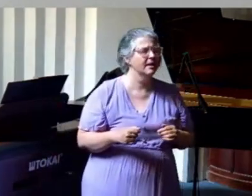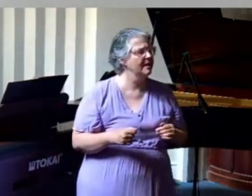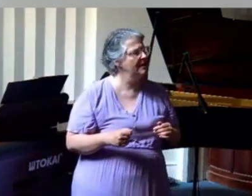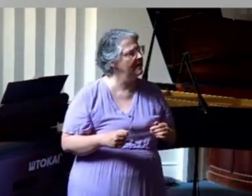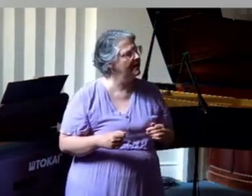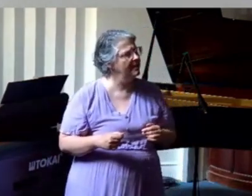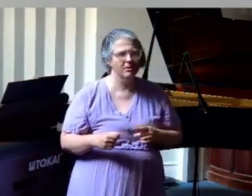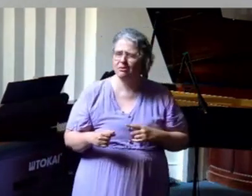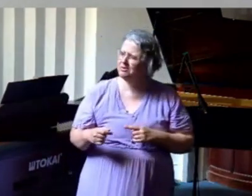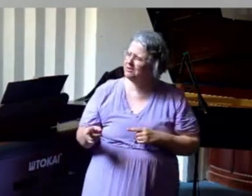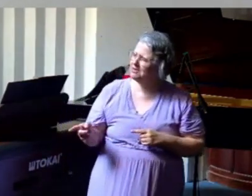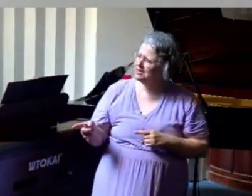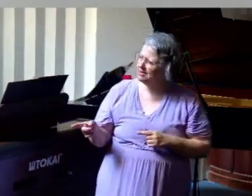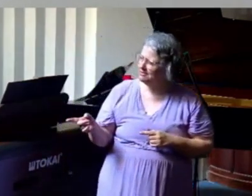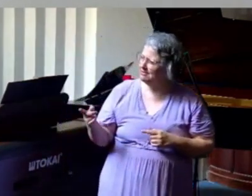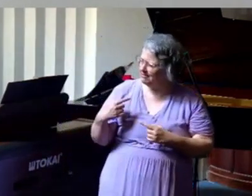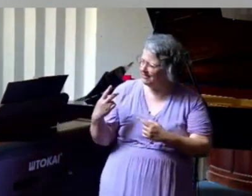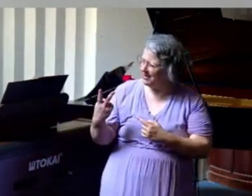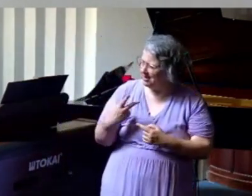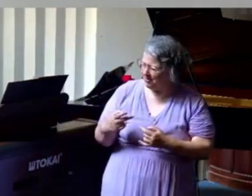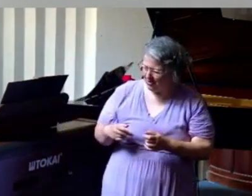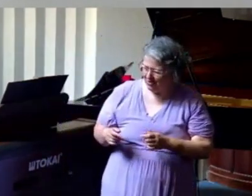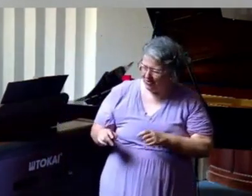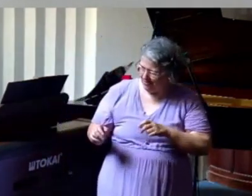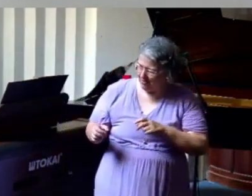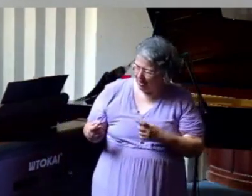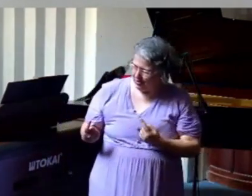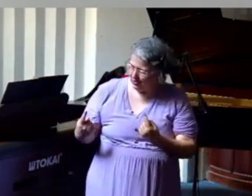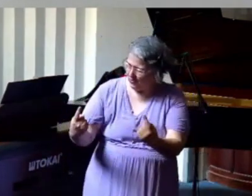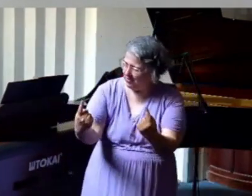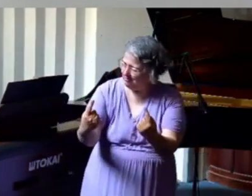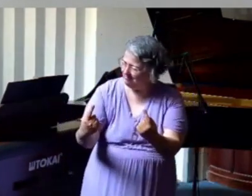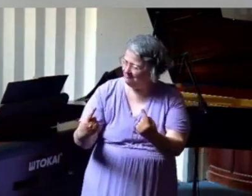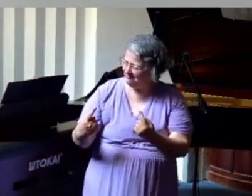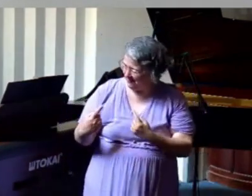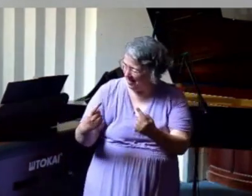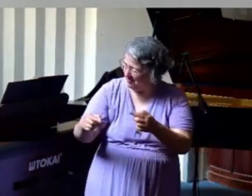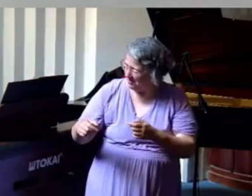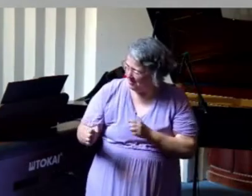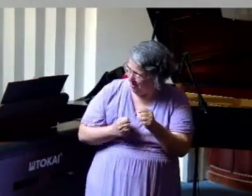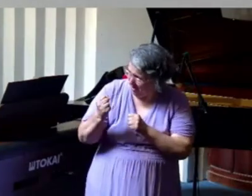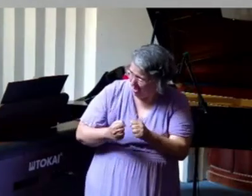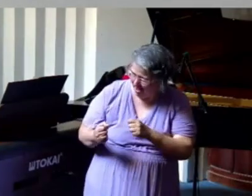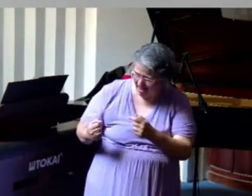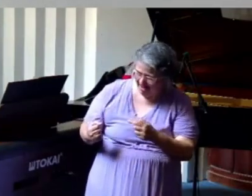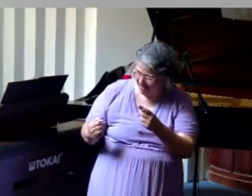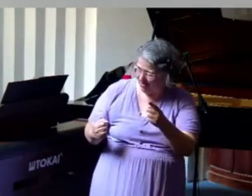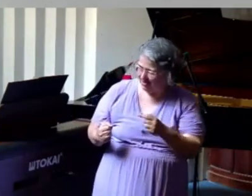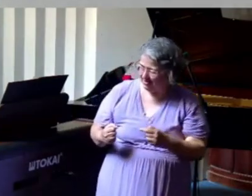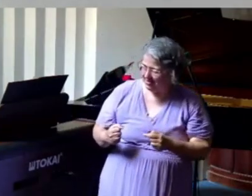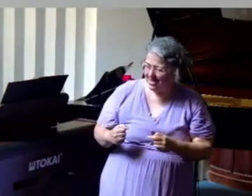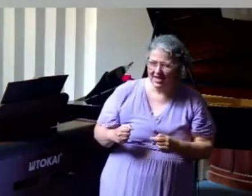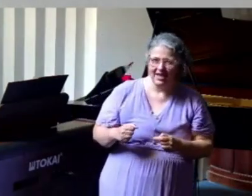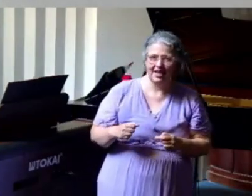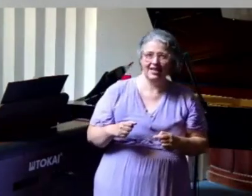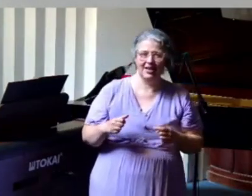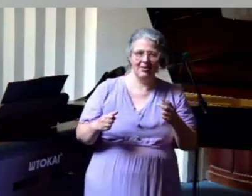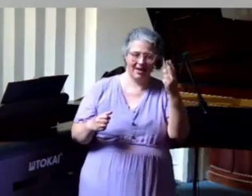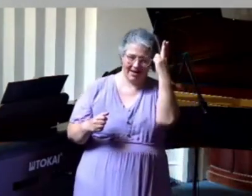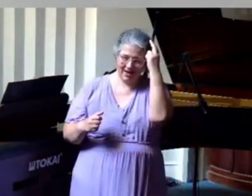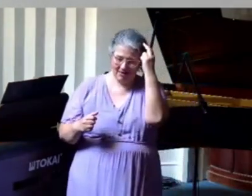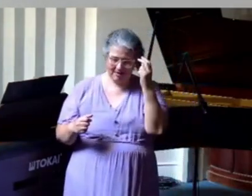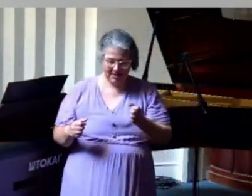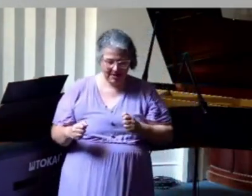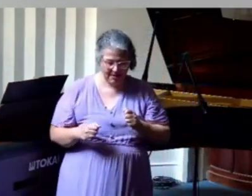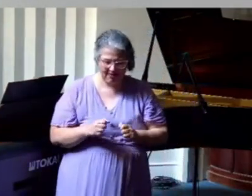aceitar a corrida. E então partiram. Imagine como foi o começo dessa corrida. A lebre saiu a toda velocidade